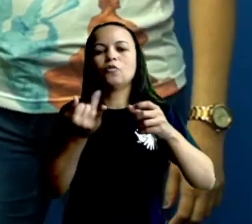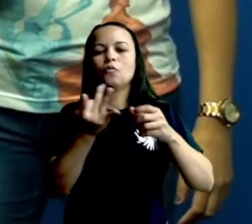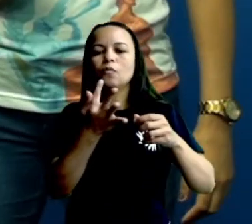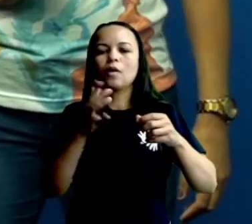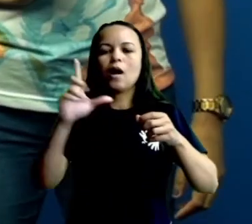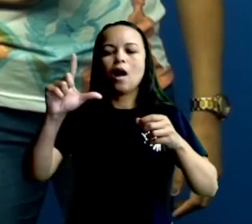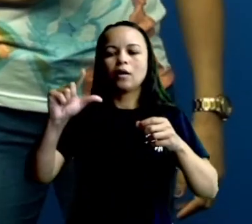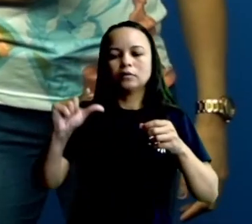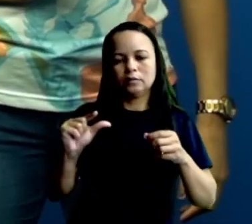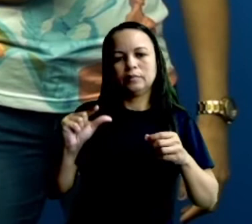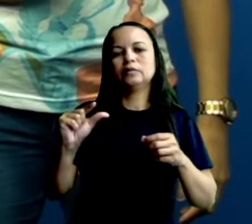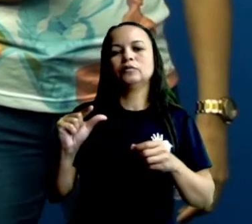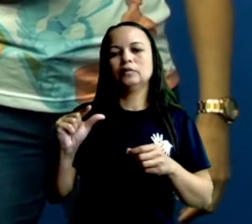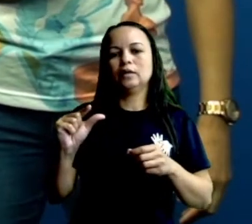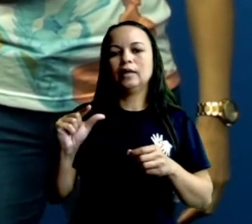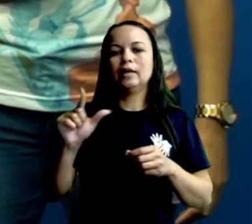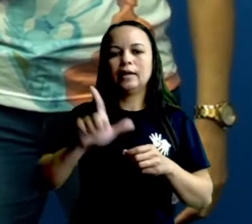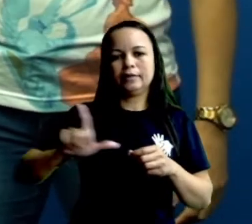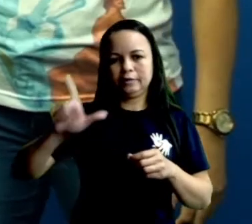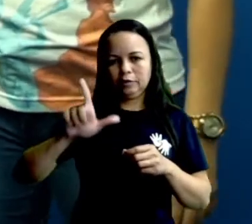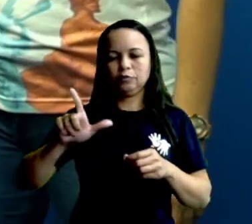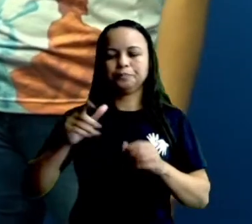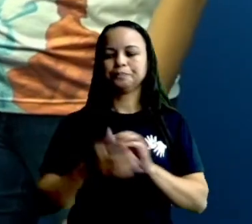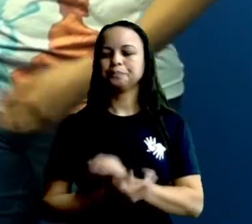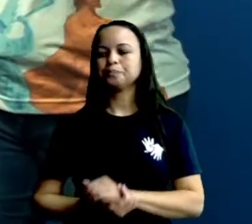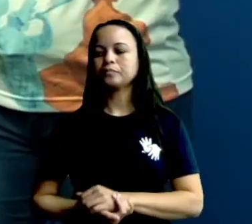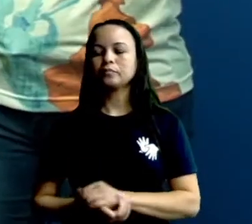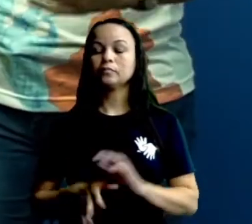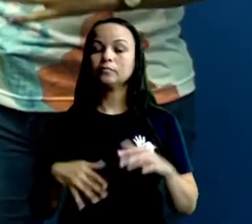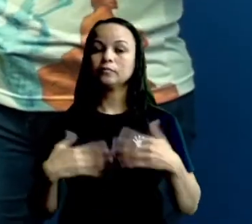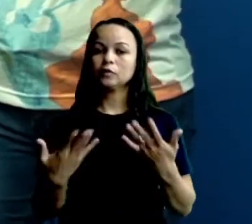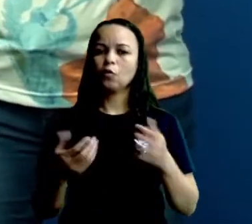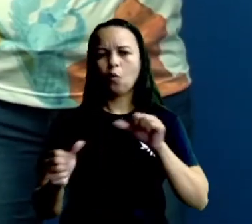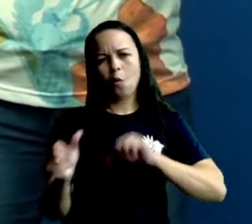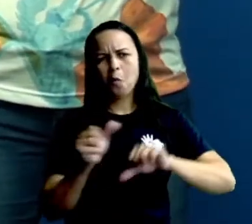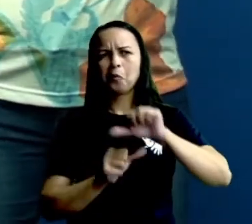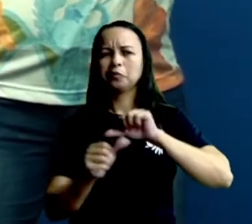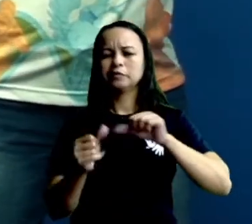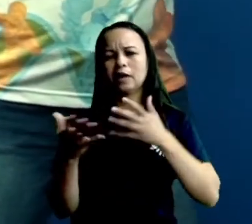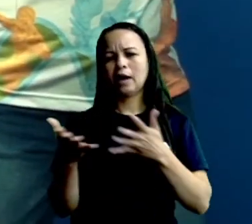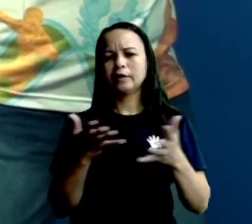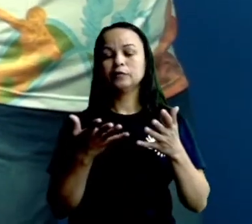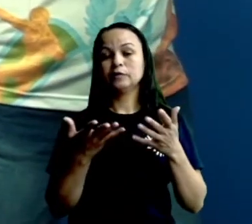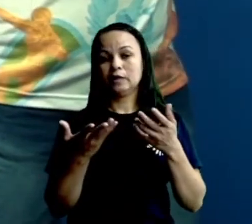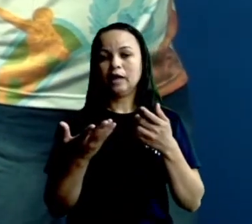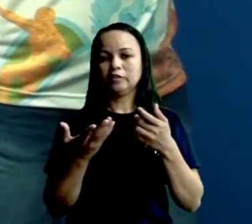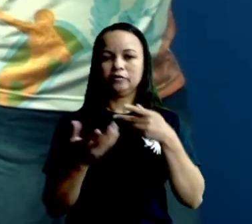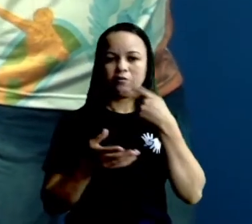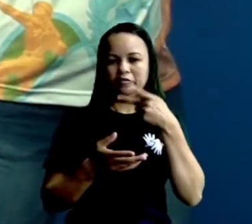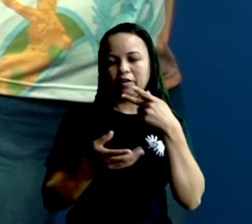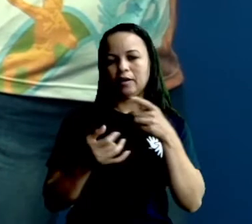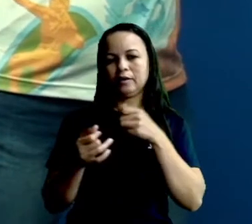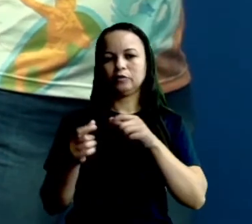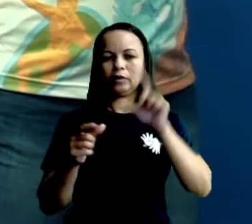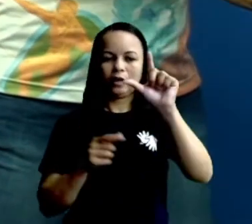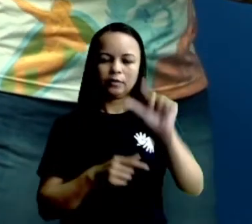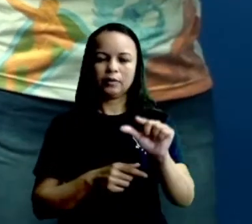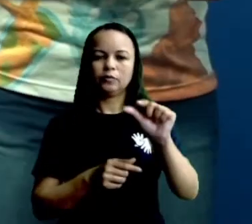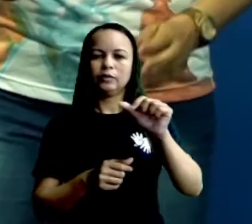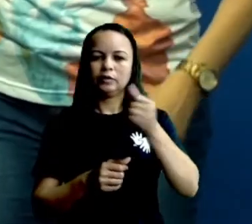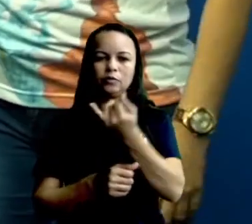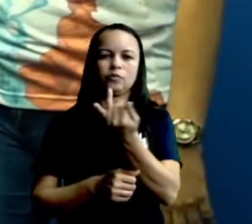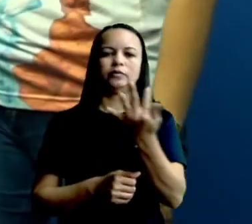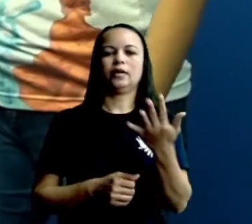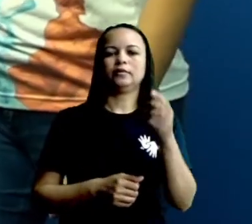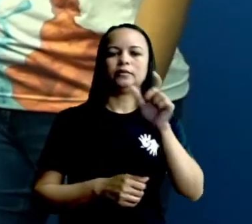a quantidade de litros, ok? Então, ou ao contrário, que a gente está tratando aí a diminuição da quantidade